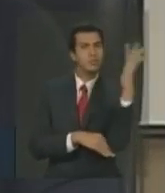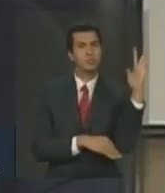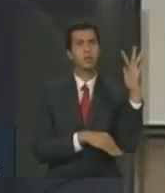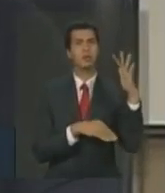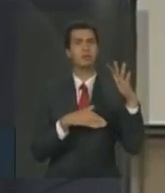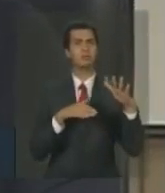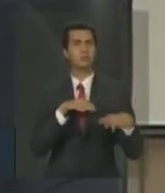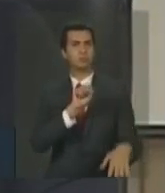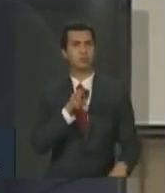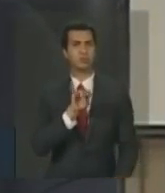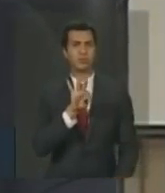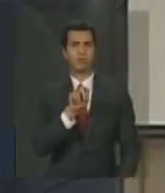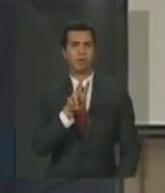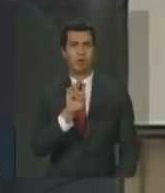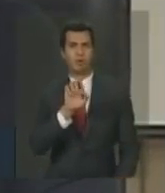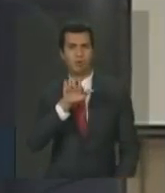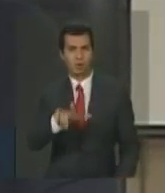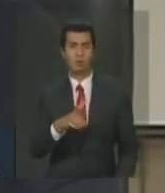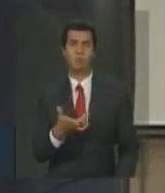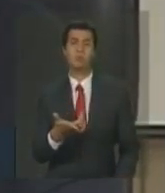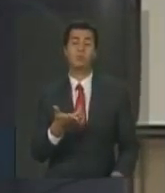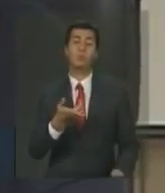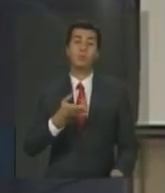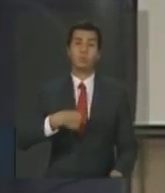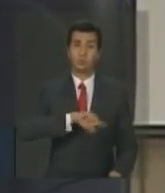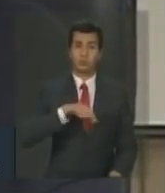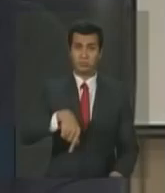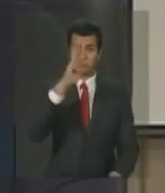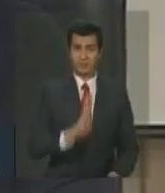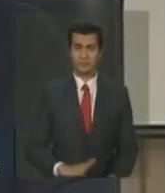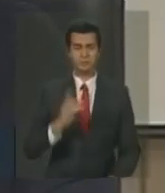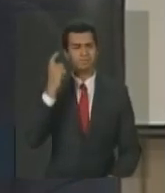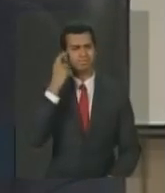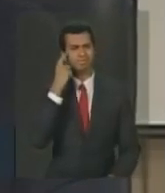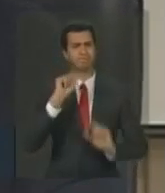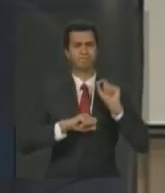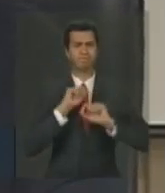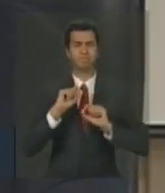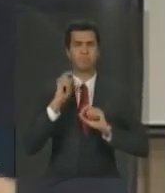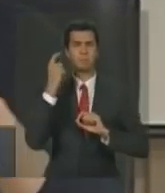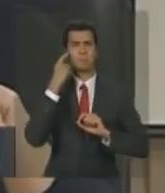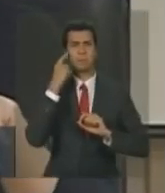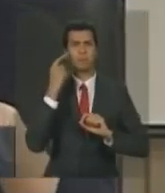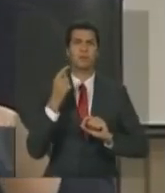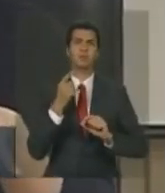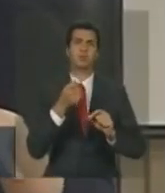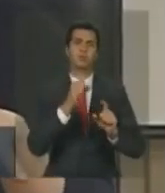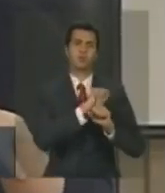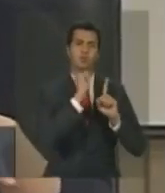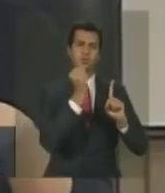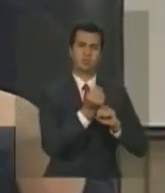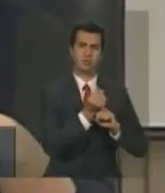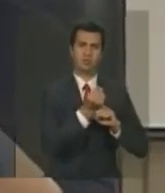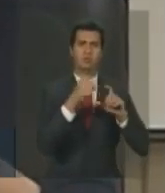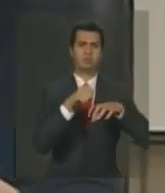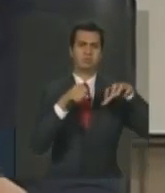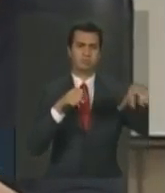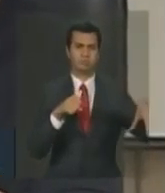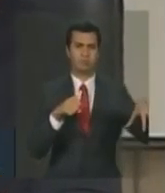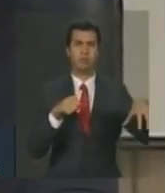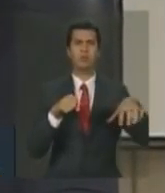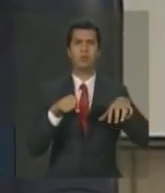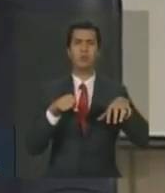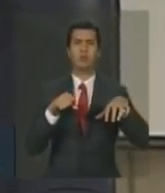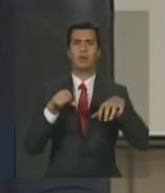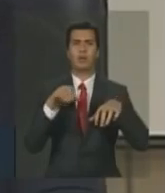destaques das políticas sociais brasileiras, que é não discutir, não separar o social do ambiental. Talvez essa seja uma